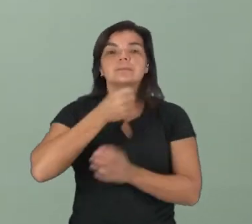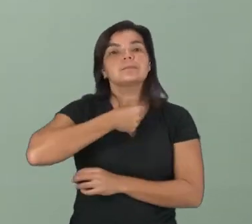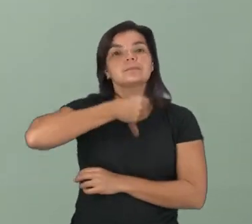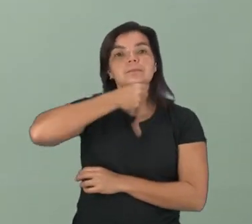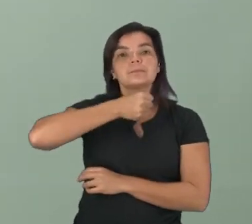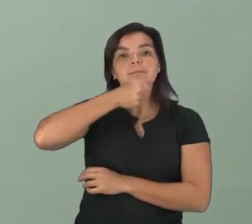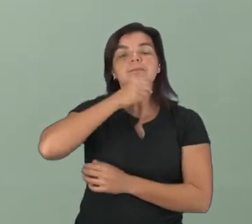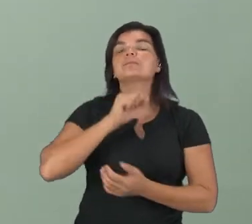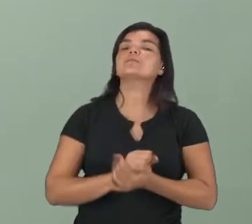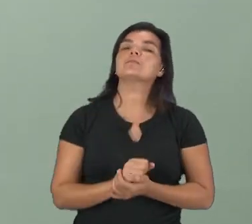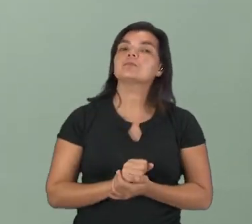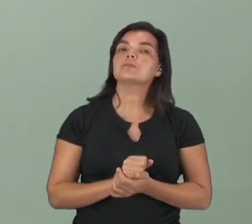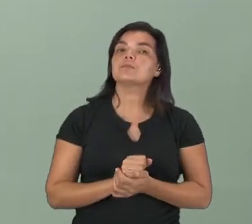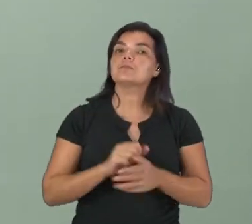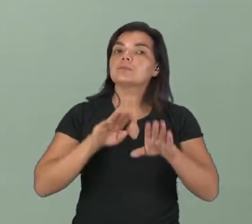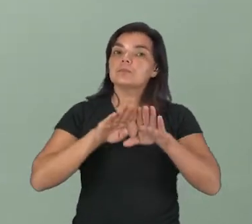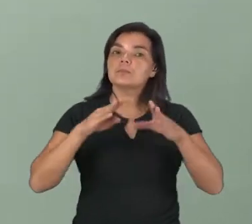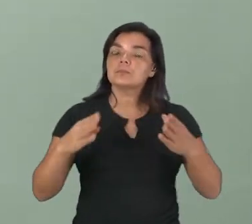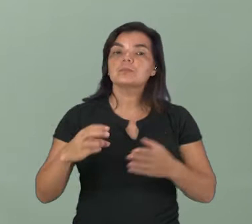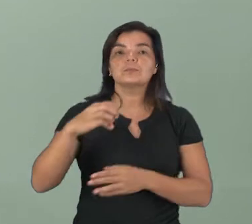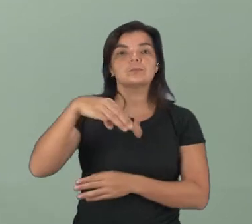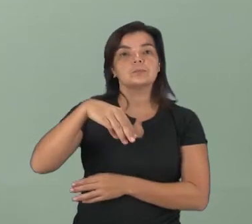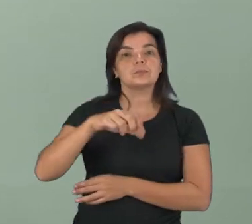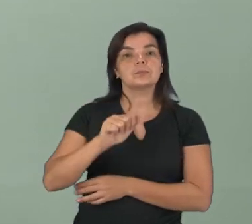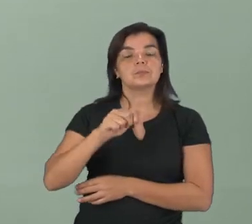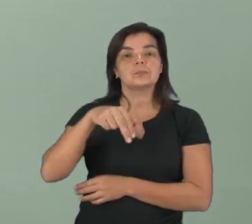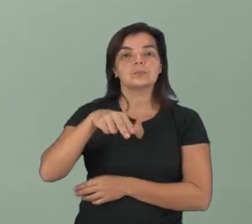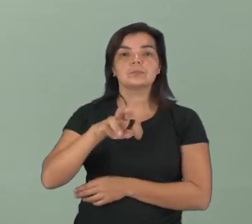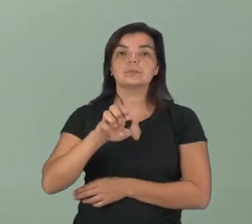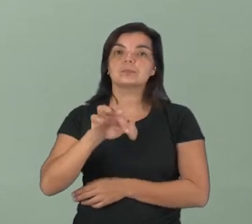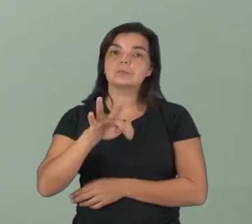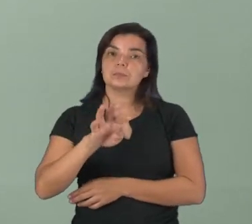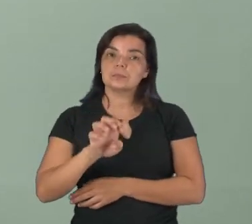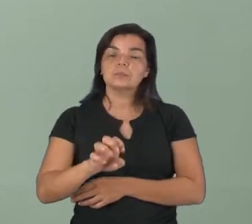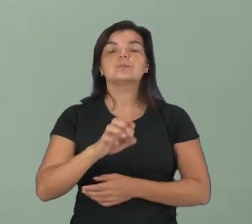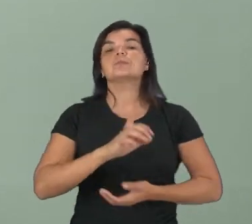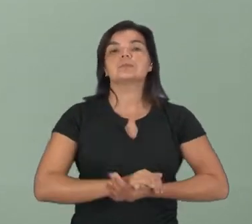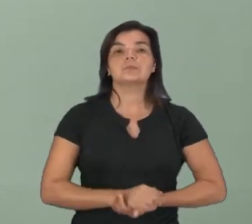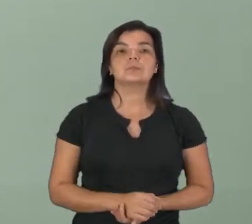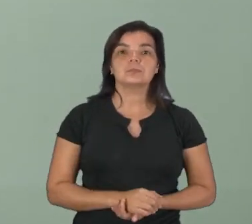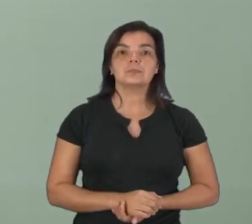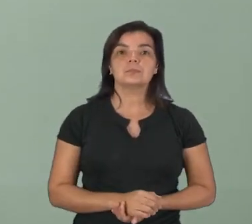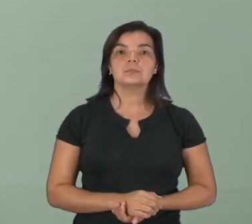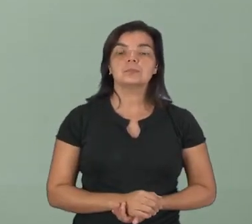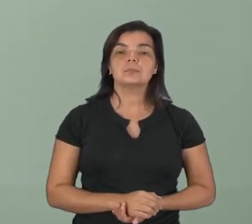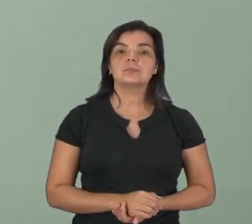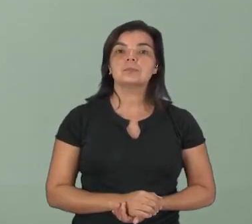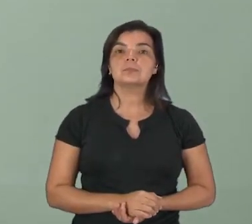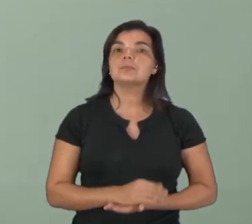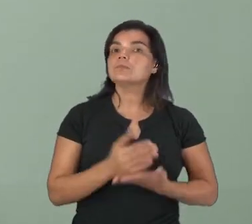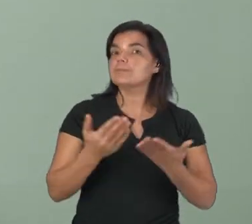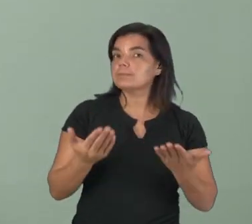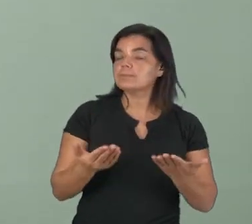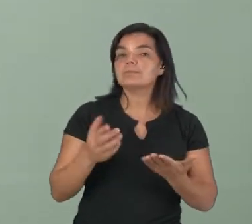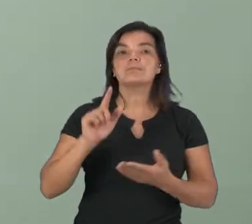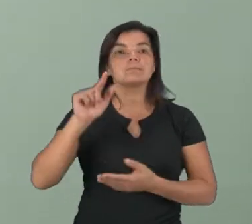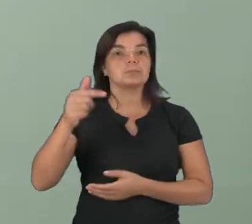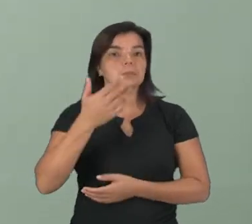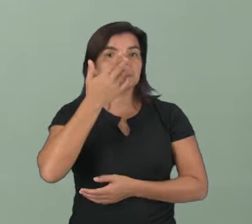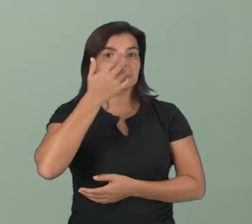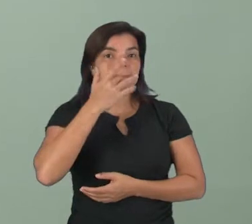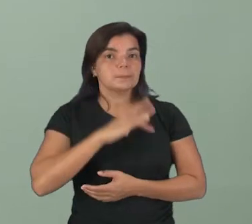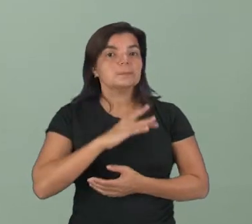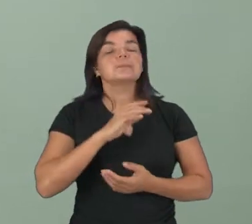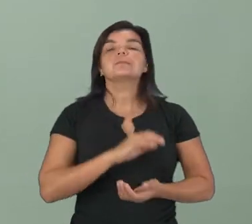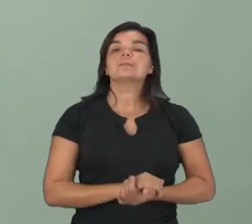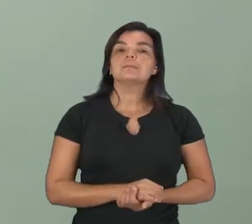vovó através de maquetes. Isto aqui são maquetes, tá bom? E outras